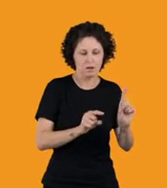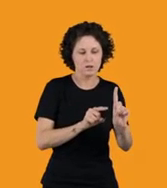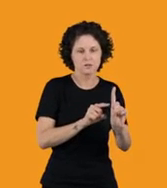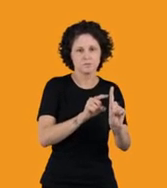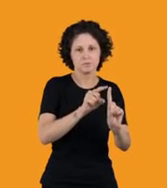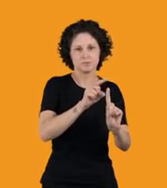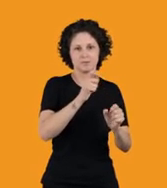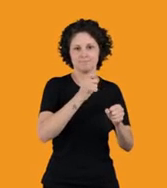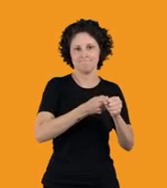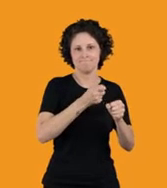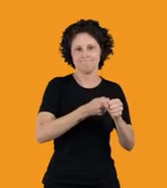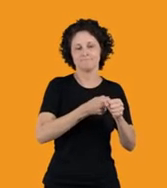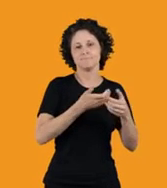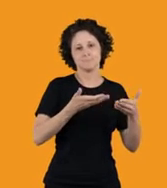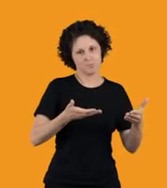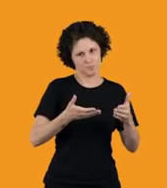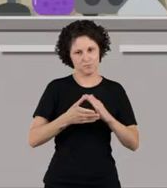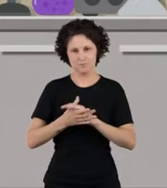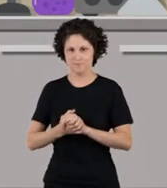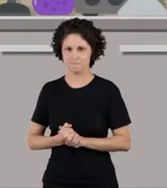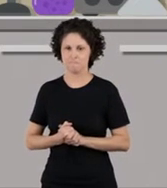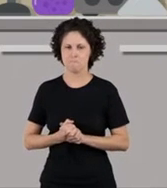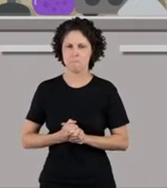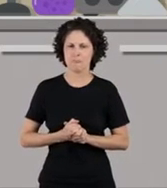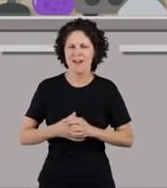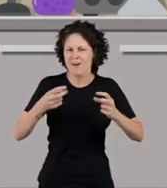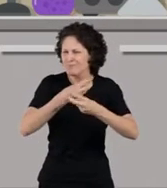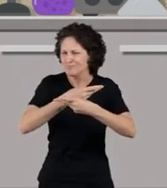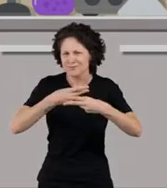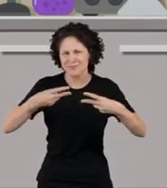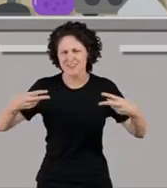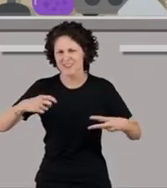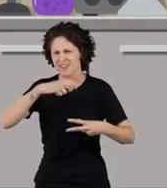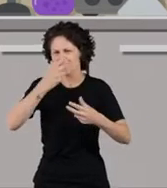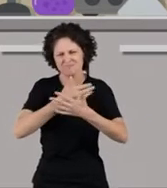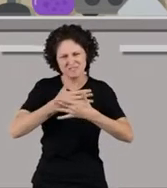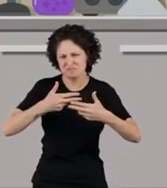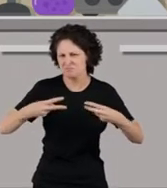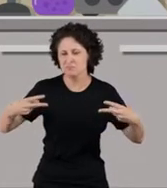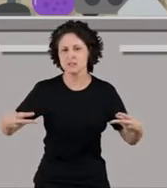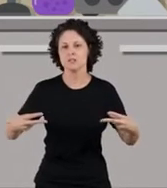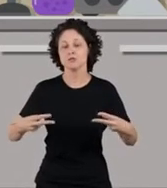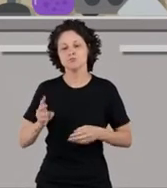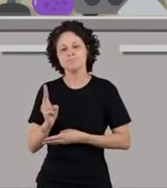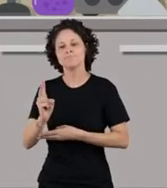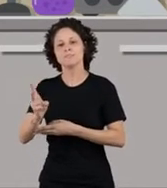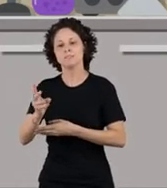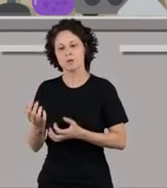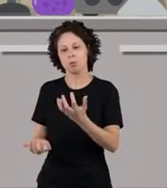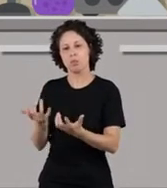cozinhar e tirá-los em tempos diferentes. Ao cozinharmos os alimentos, eles passam por um processo de